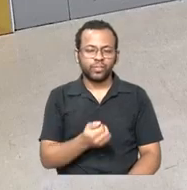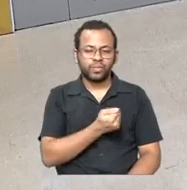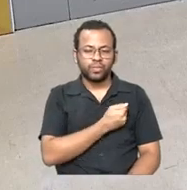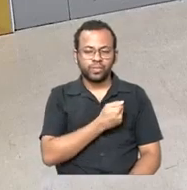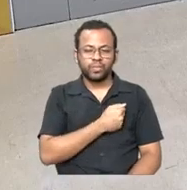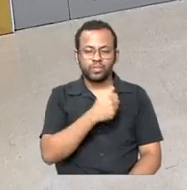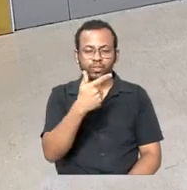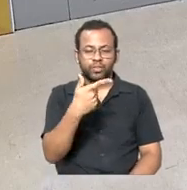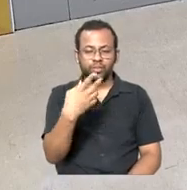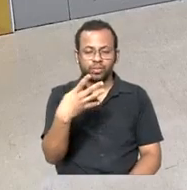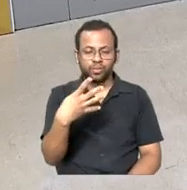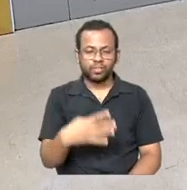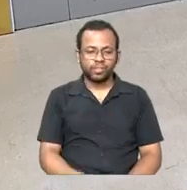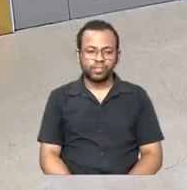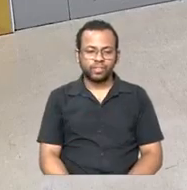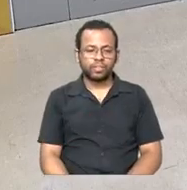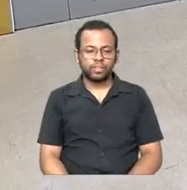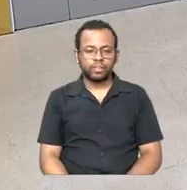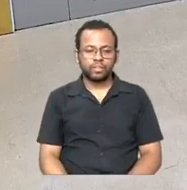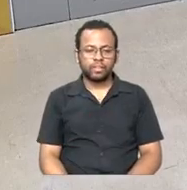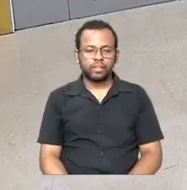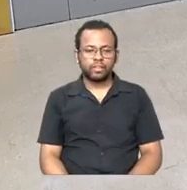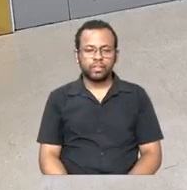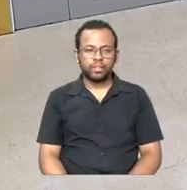2 4 24